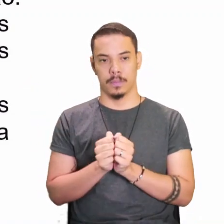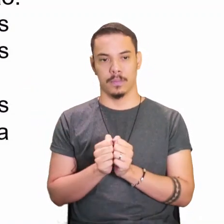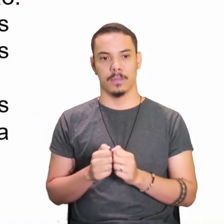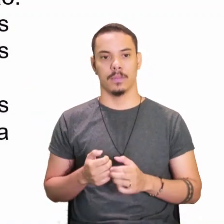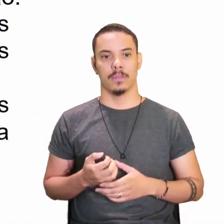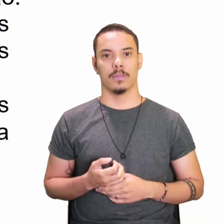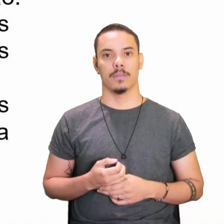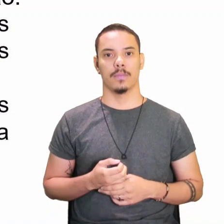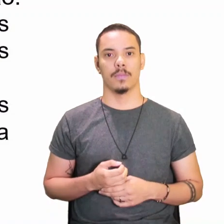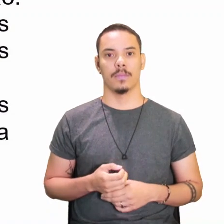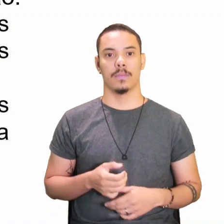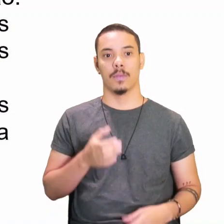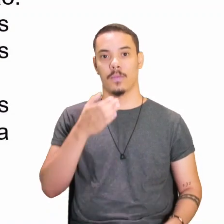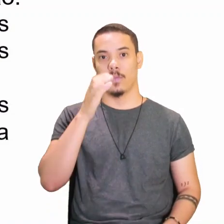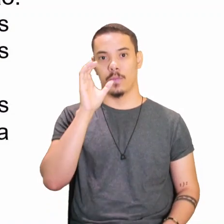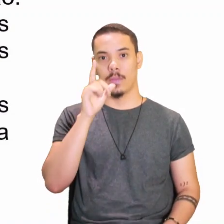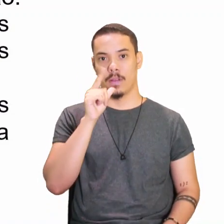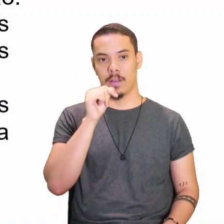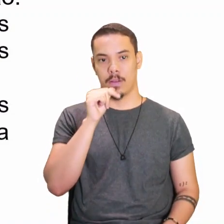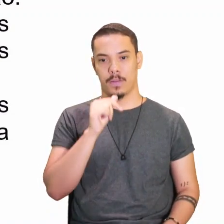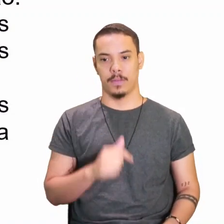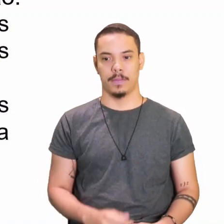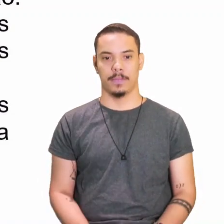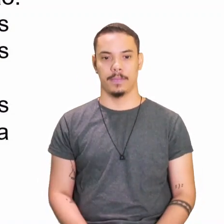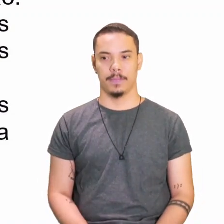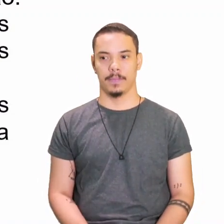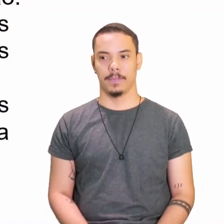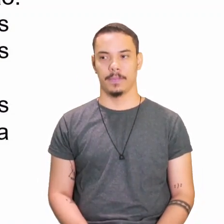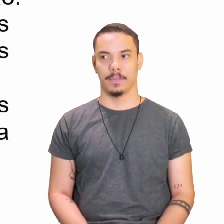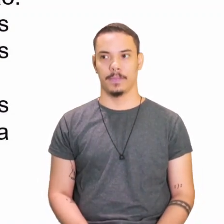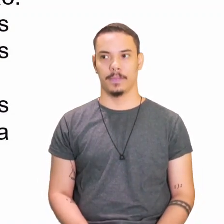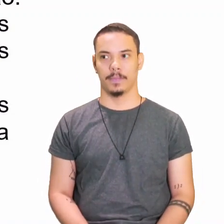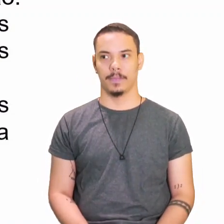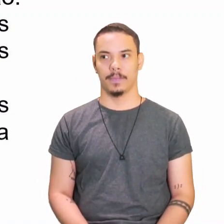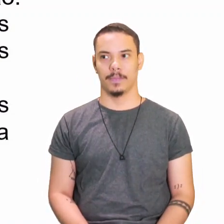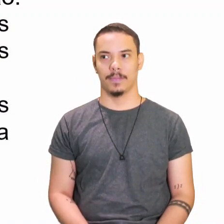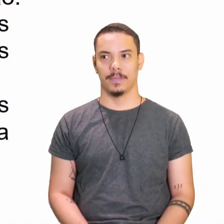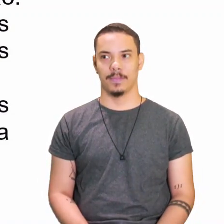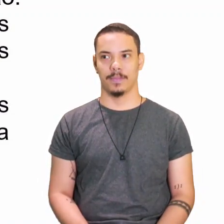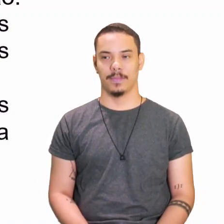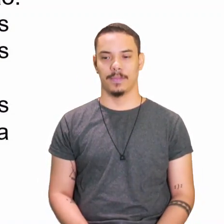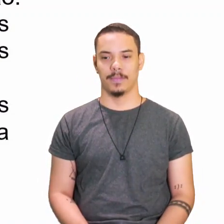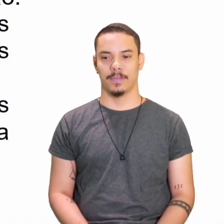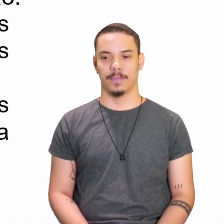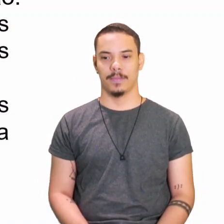vou tomar a minha água da voz